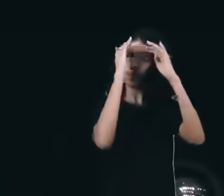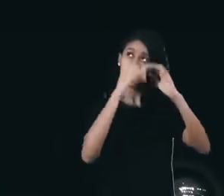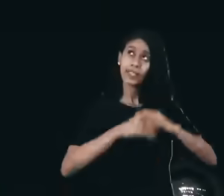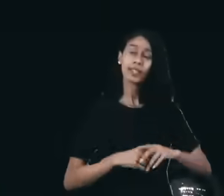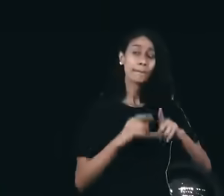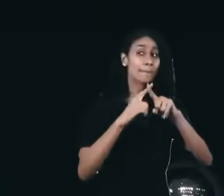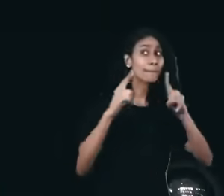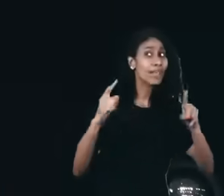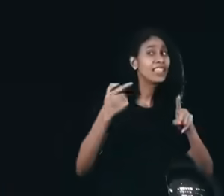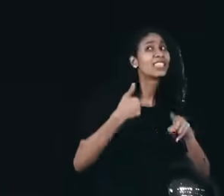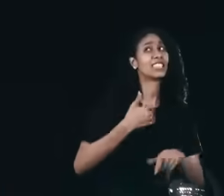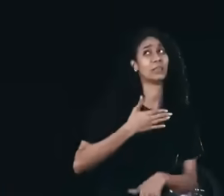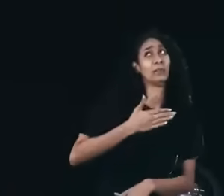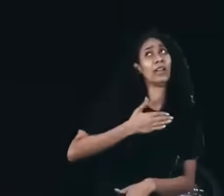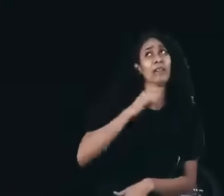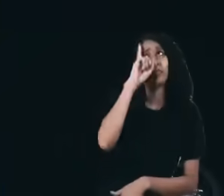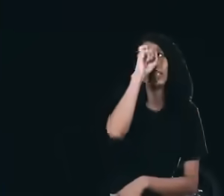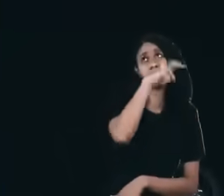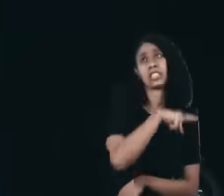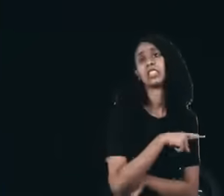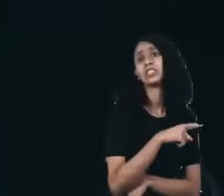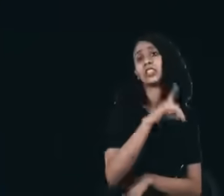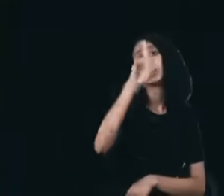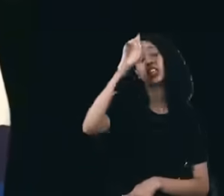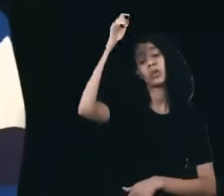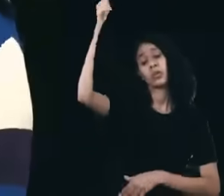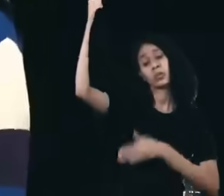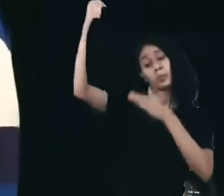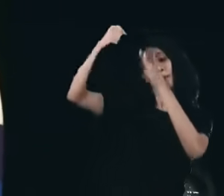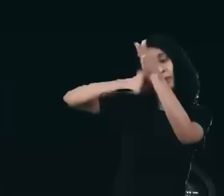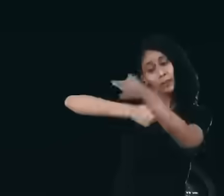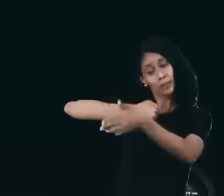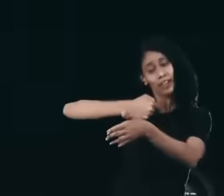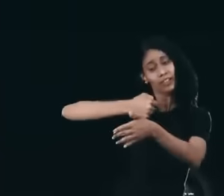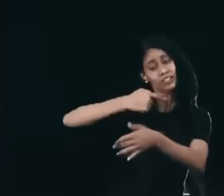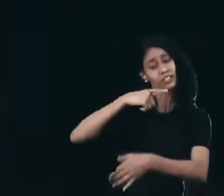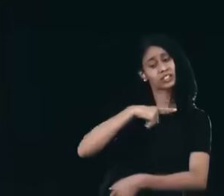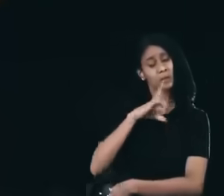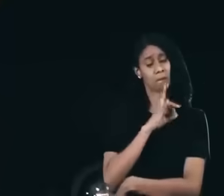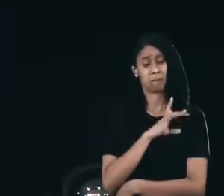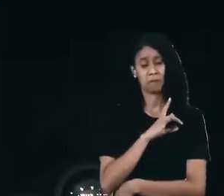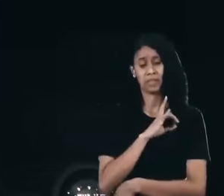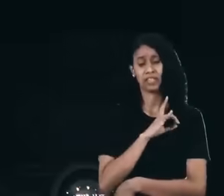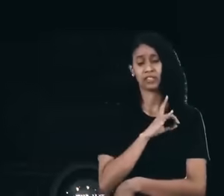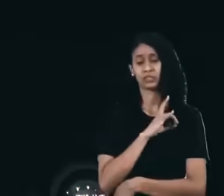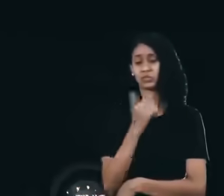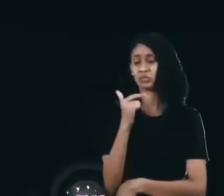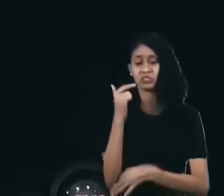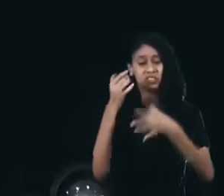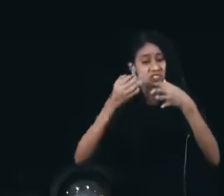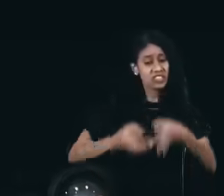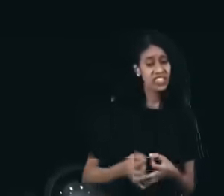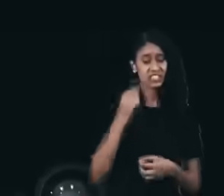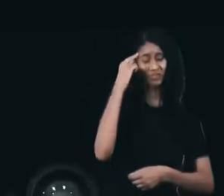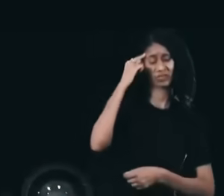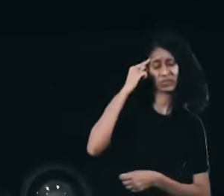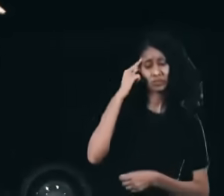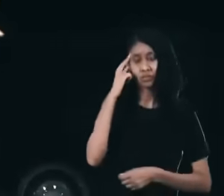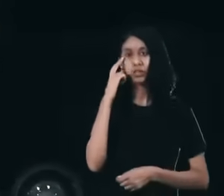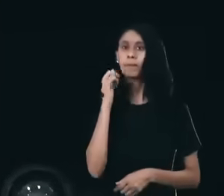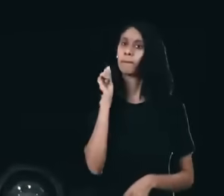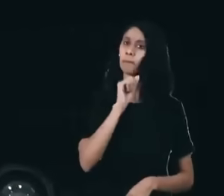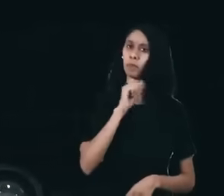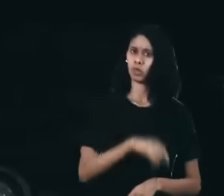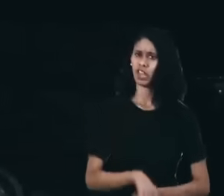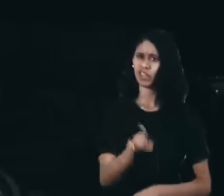assim, para mim é difícil. Quando Deus me pergunta algo, eu tenho tantos medos, tantas inseguranças, tanta dúvida. Mulher, tu acha que